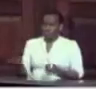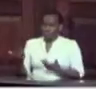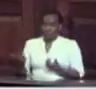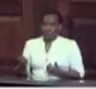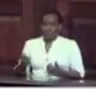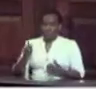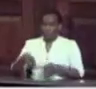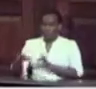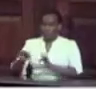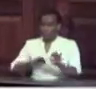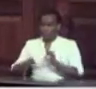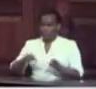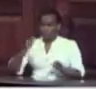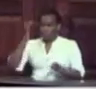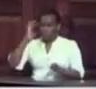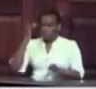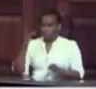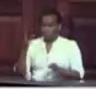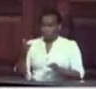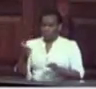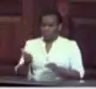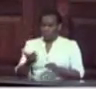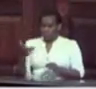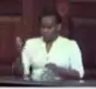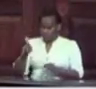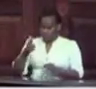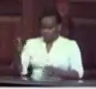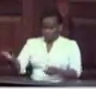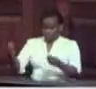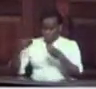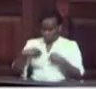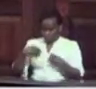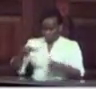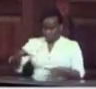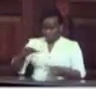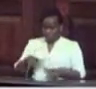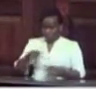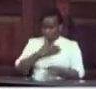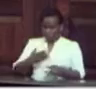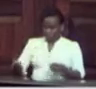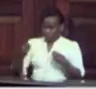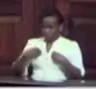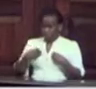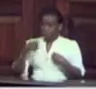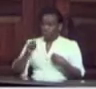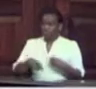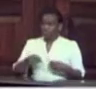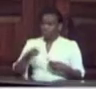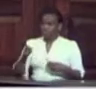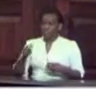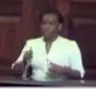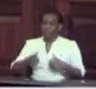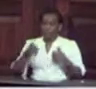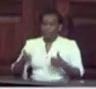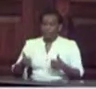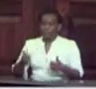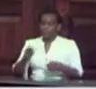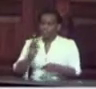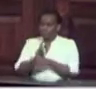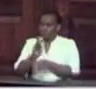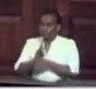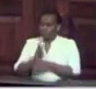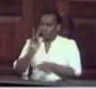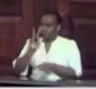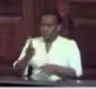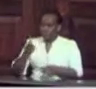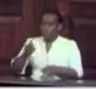esse projeto, nos 22 encaminhados aqui à Assembleia pelo governador, seja aquele que melhor simboliza